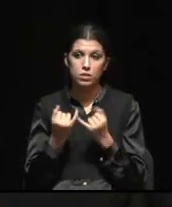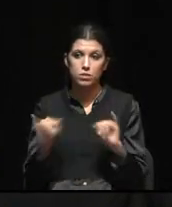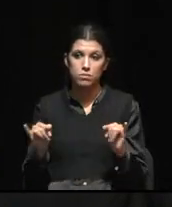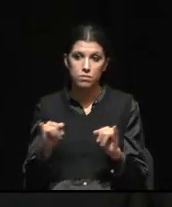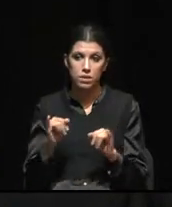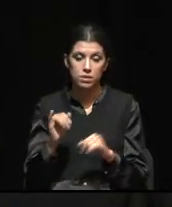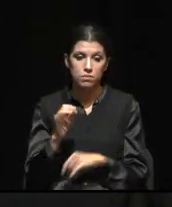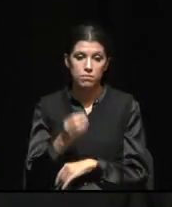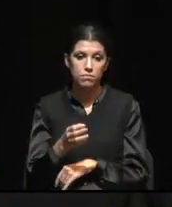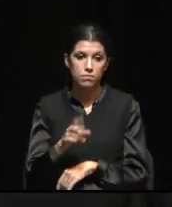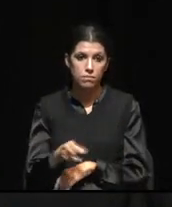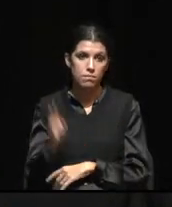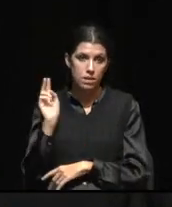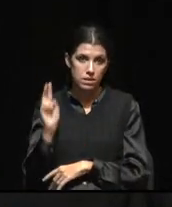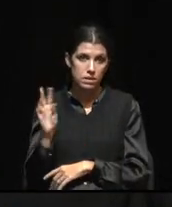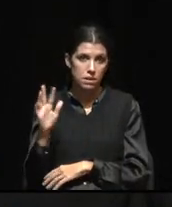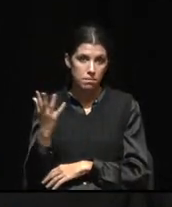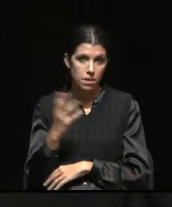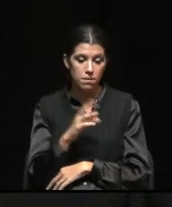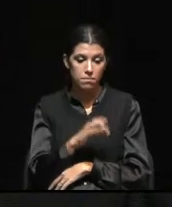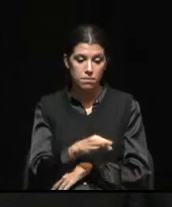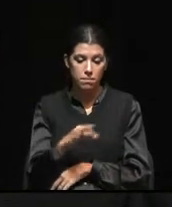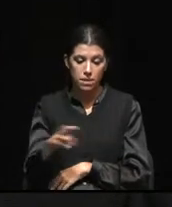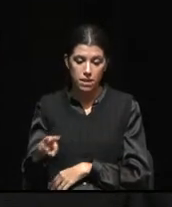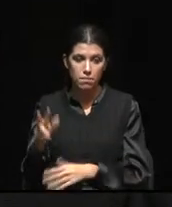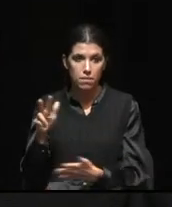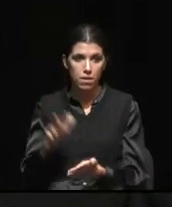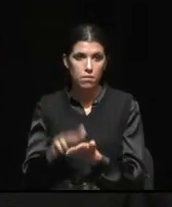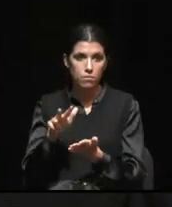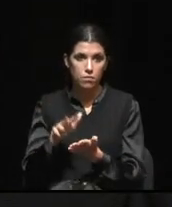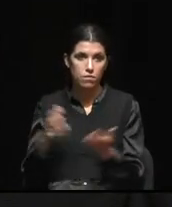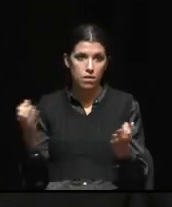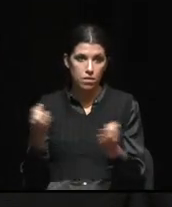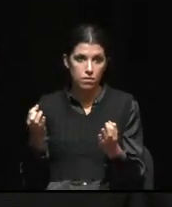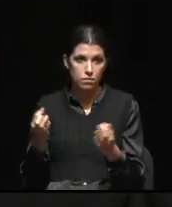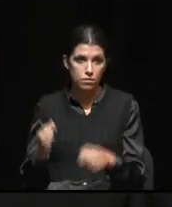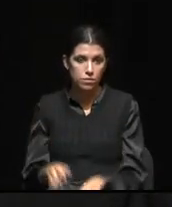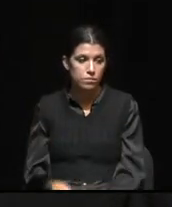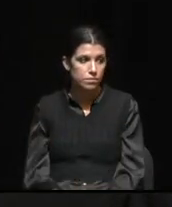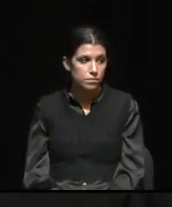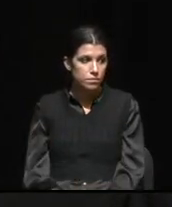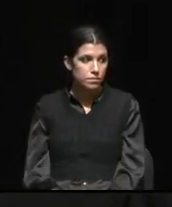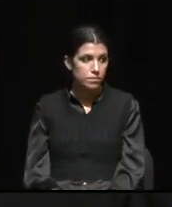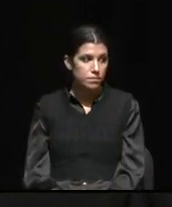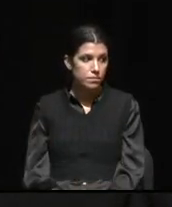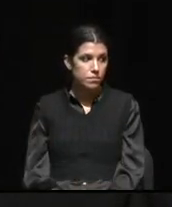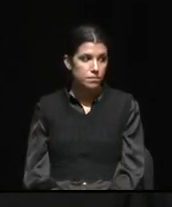e PPM foi aprovada agora